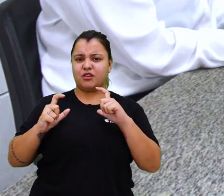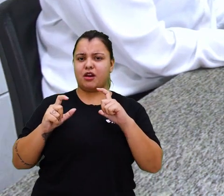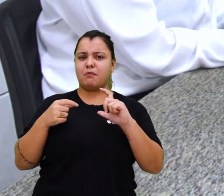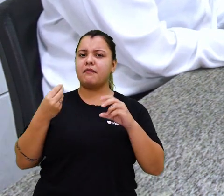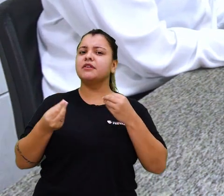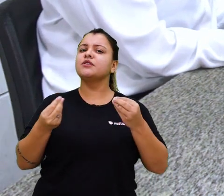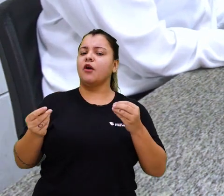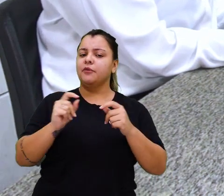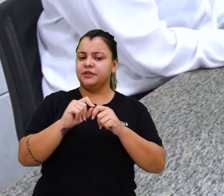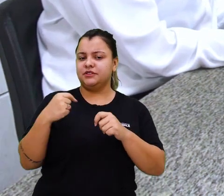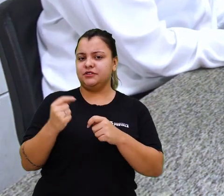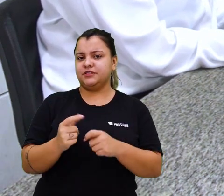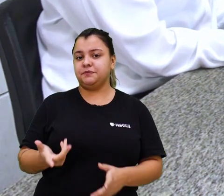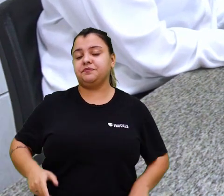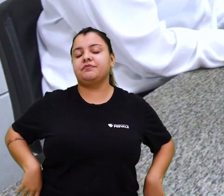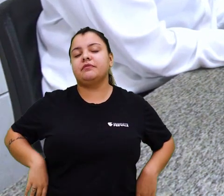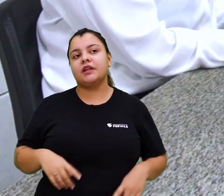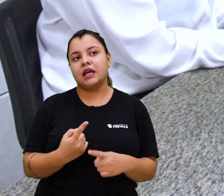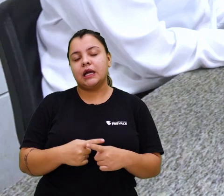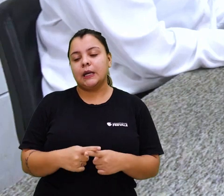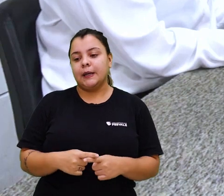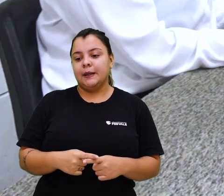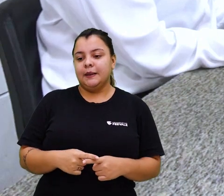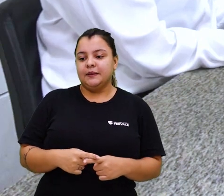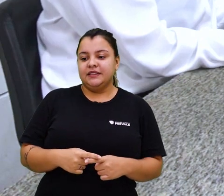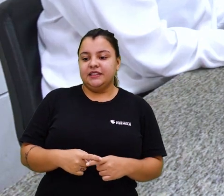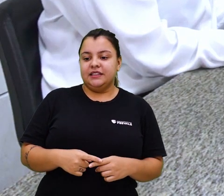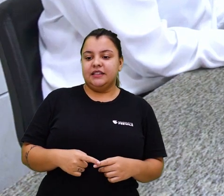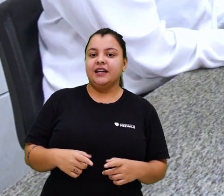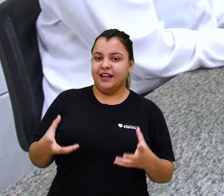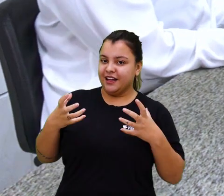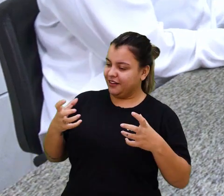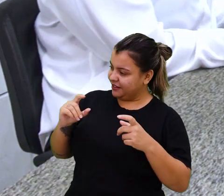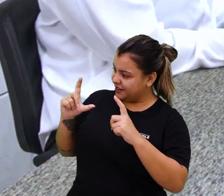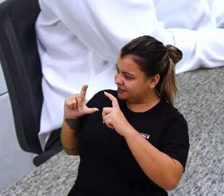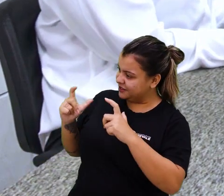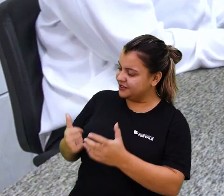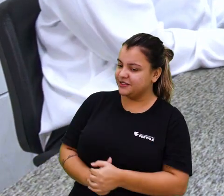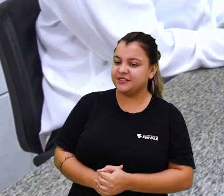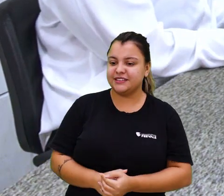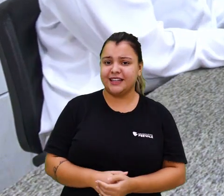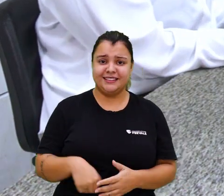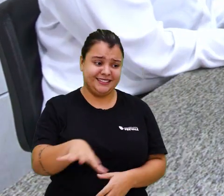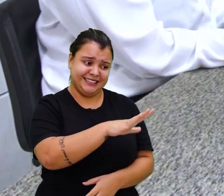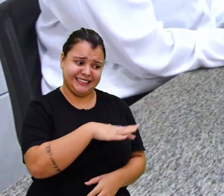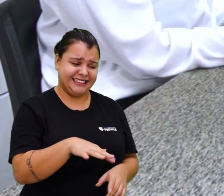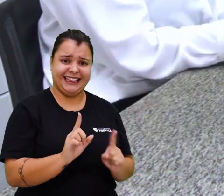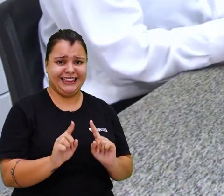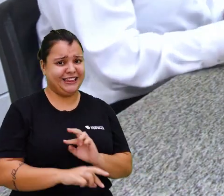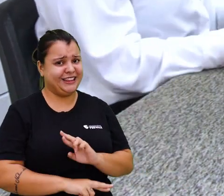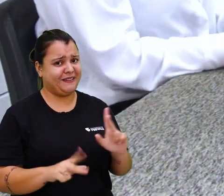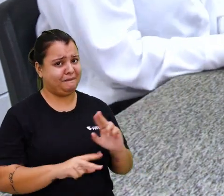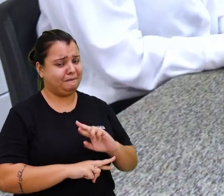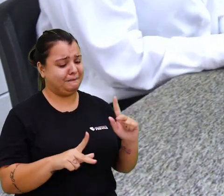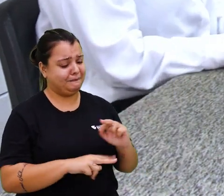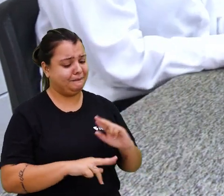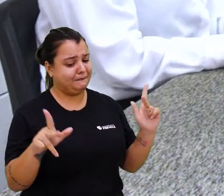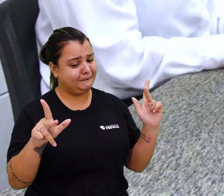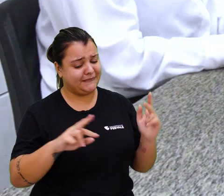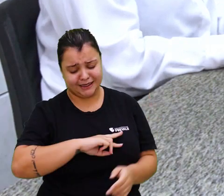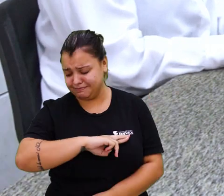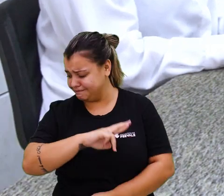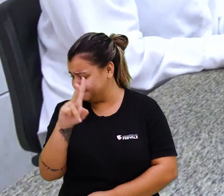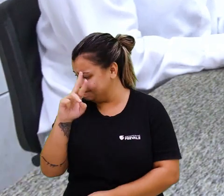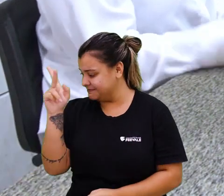gente grava porque vi uma foto de vocês gravando assim não é assim gente não mas